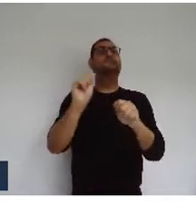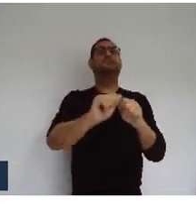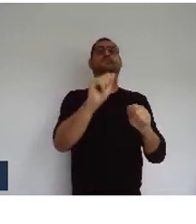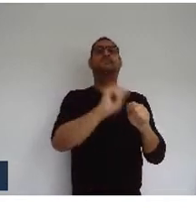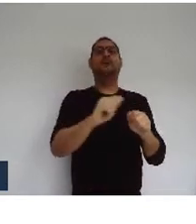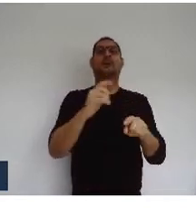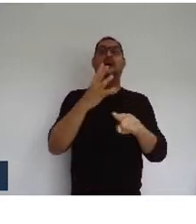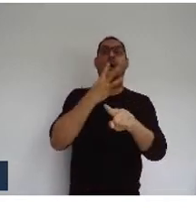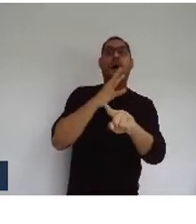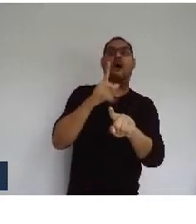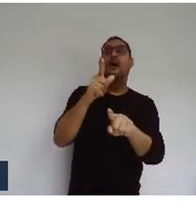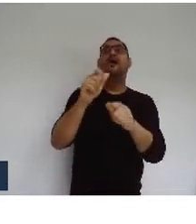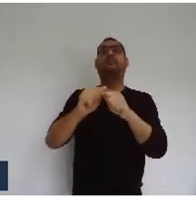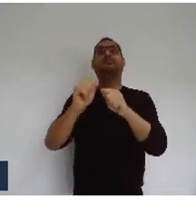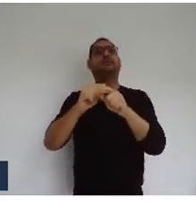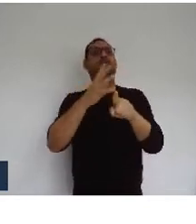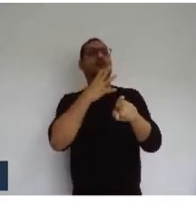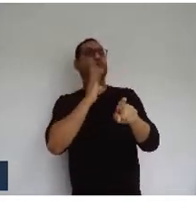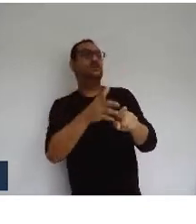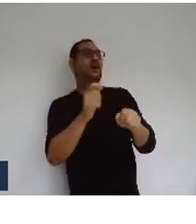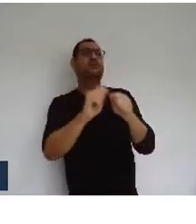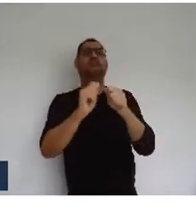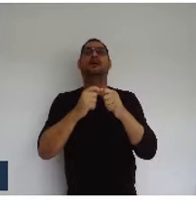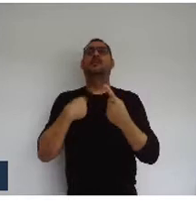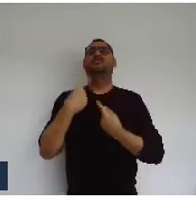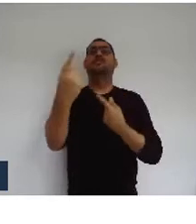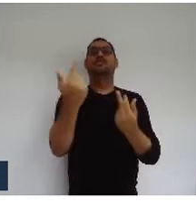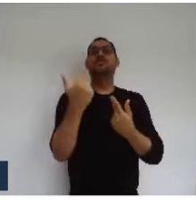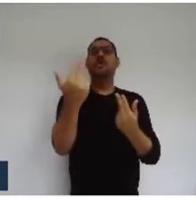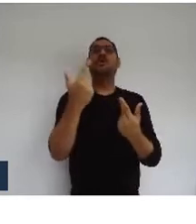quem compartilhou seus desejos, né?